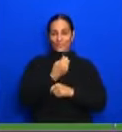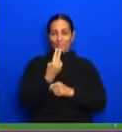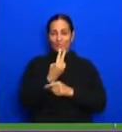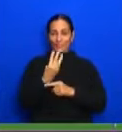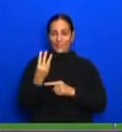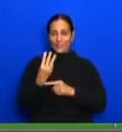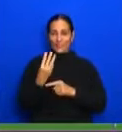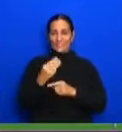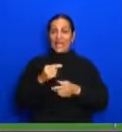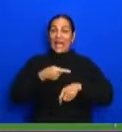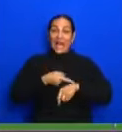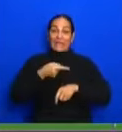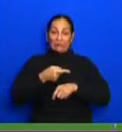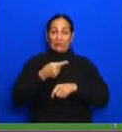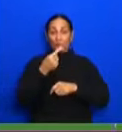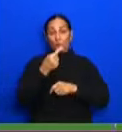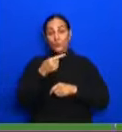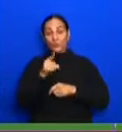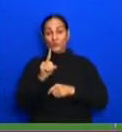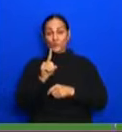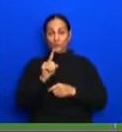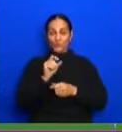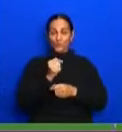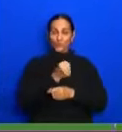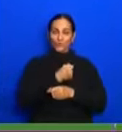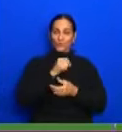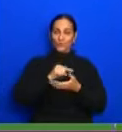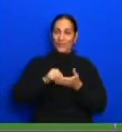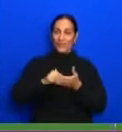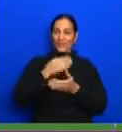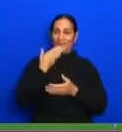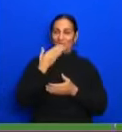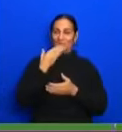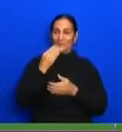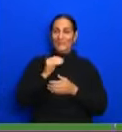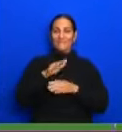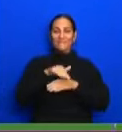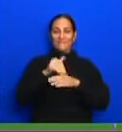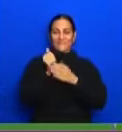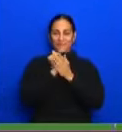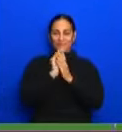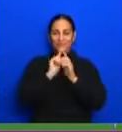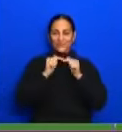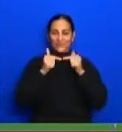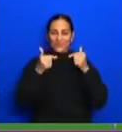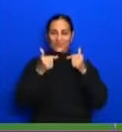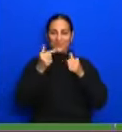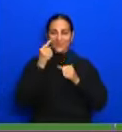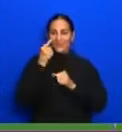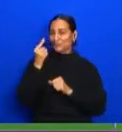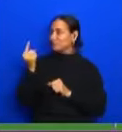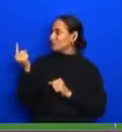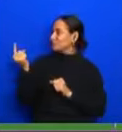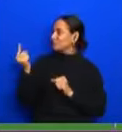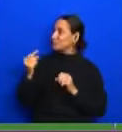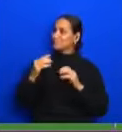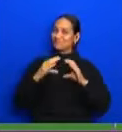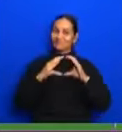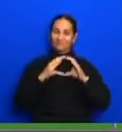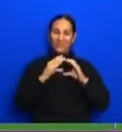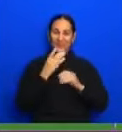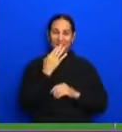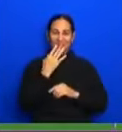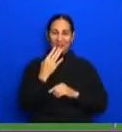23. E agora, o 15º e último número da Loto Fácil. Vem sorte, vem sorte. Bola